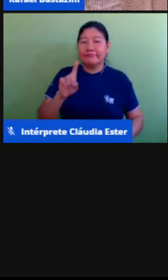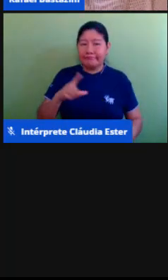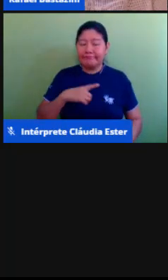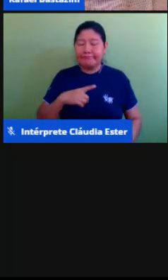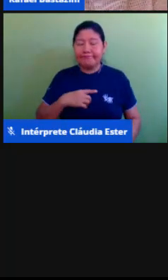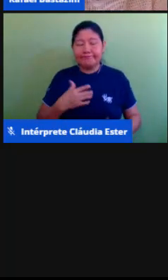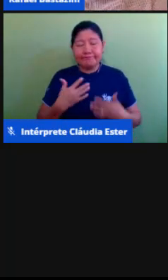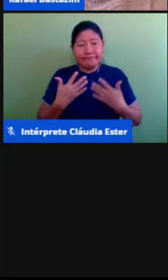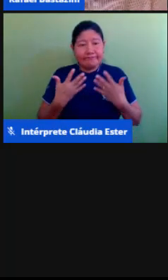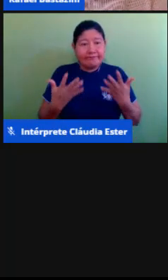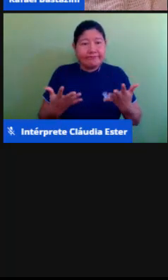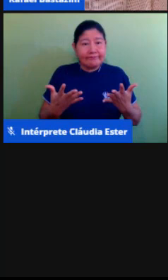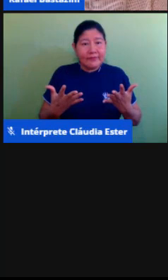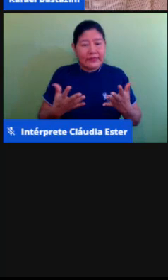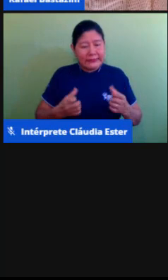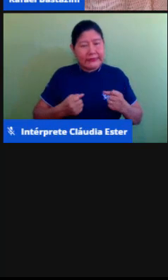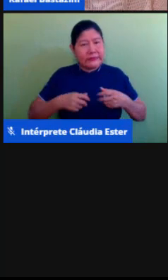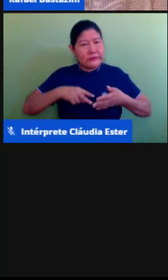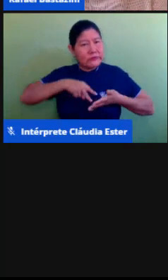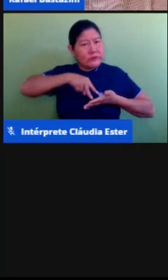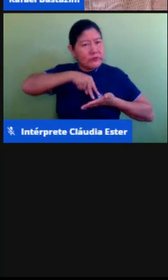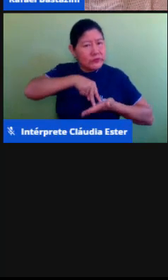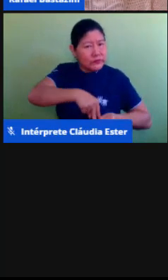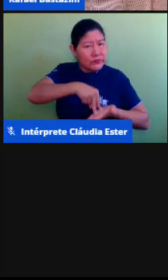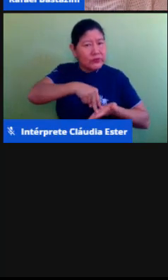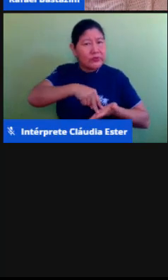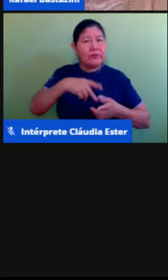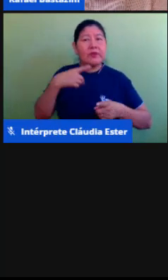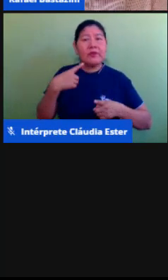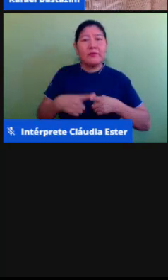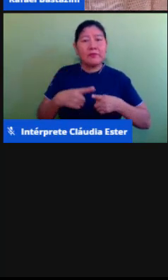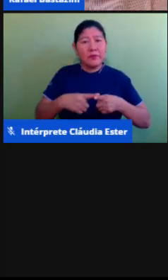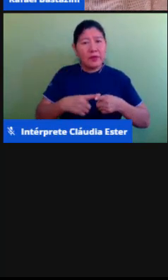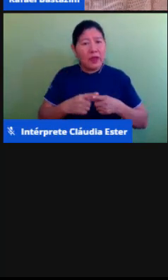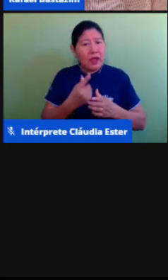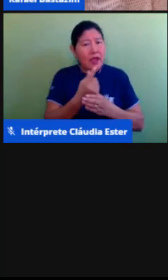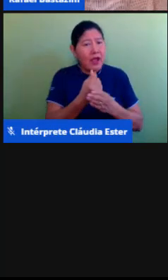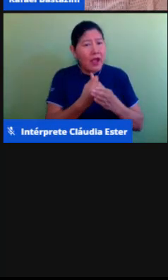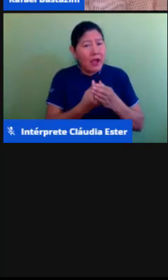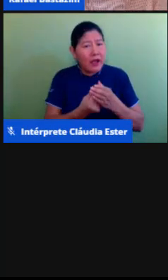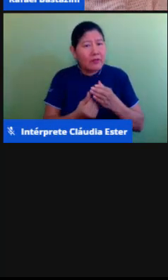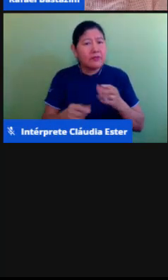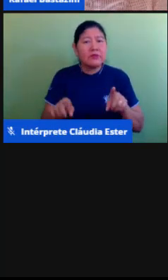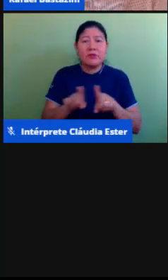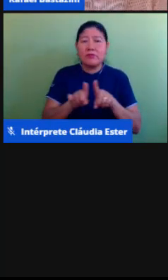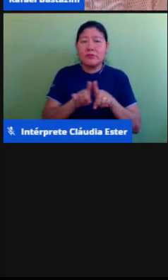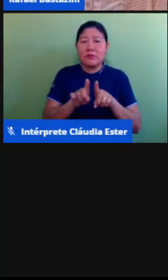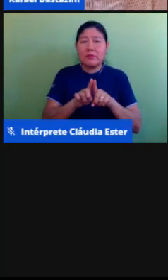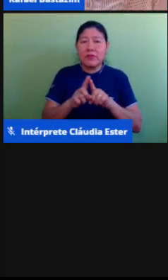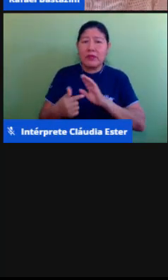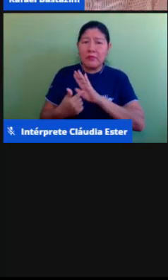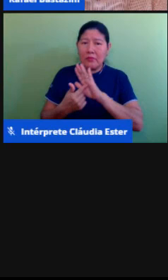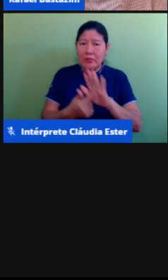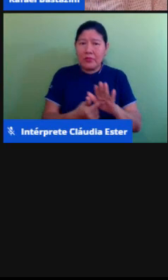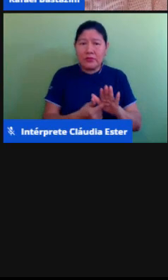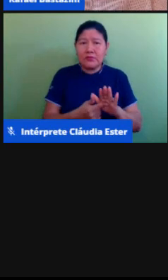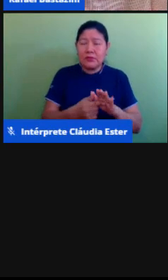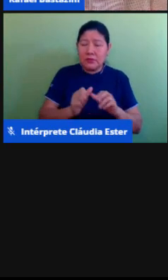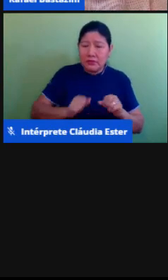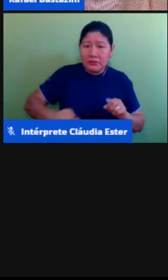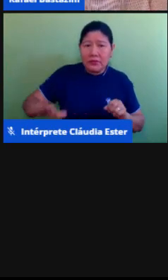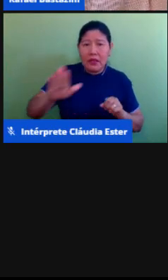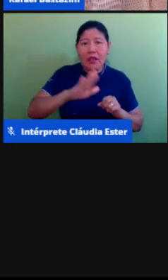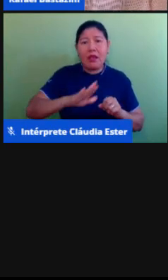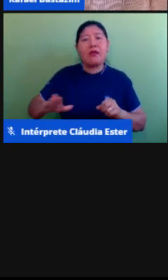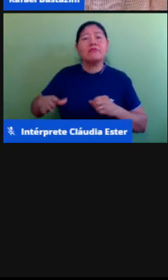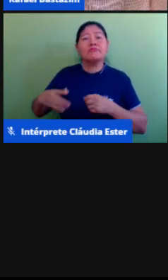anteriormente, toda a infraestrutura necessária para a reprodução do capital e da vida é presente no espaço urbano. Portanto,